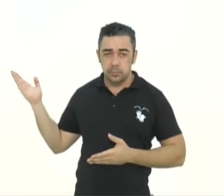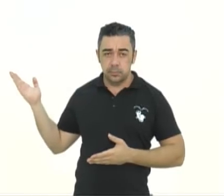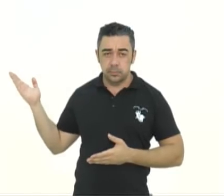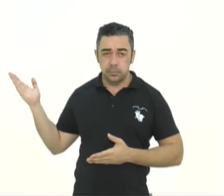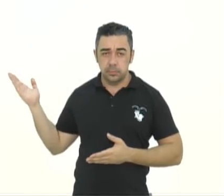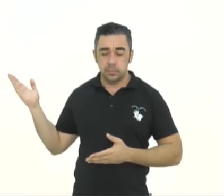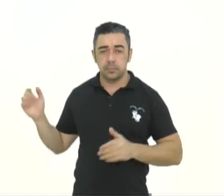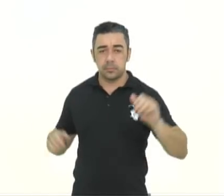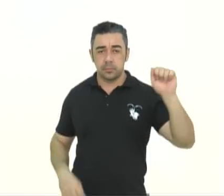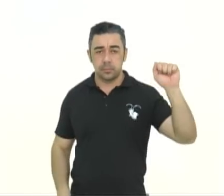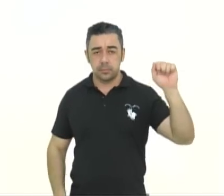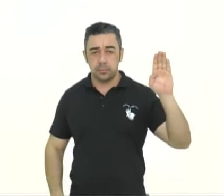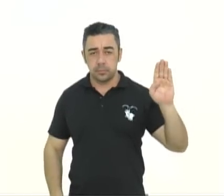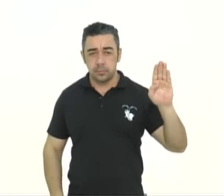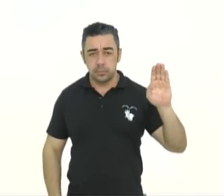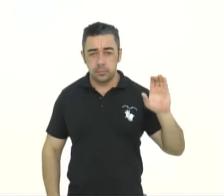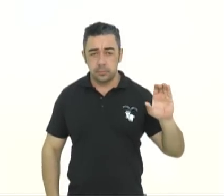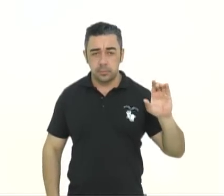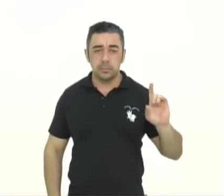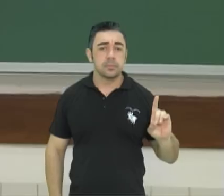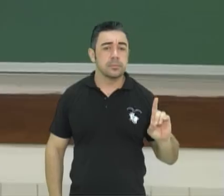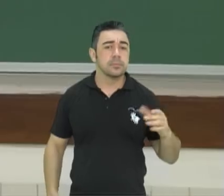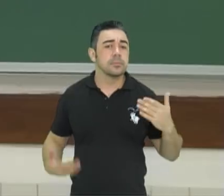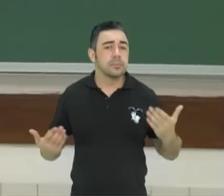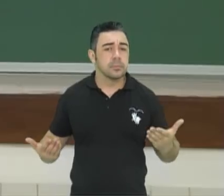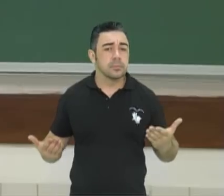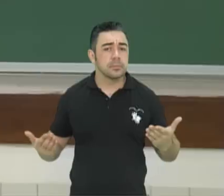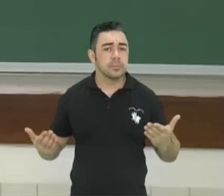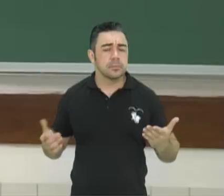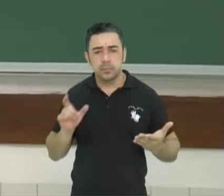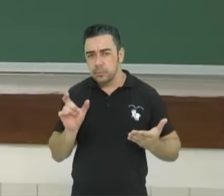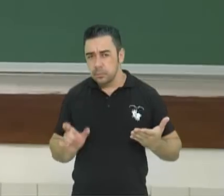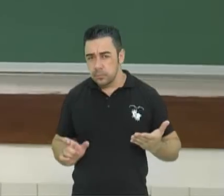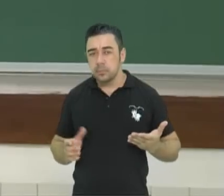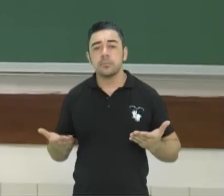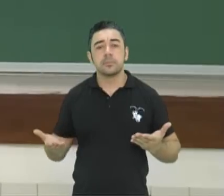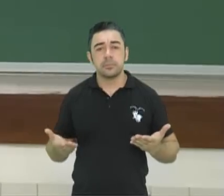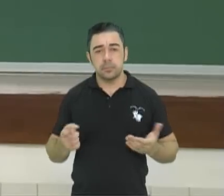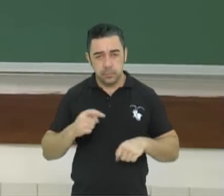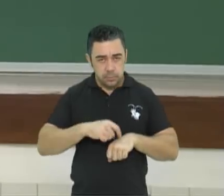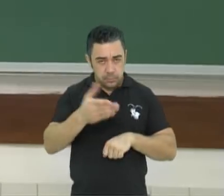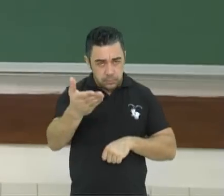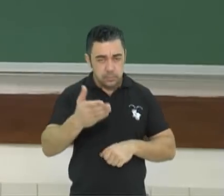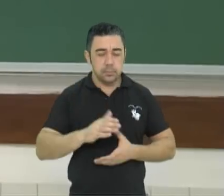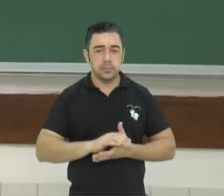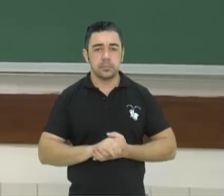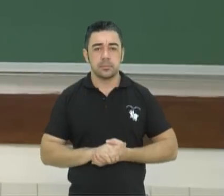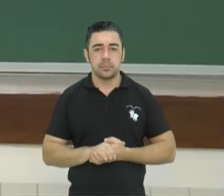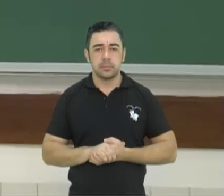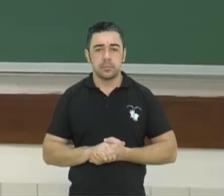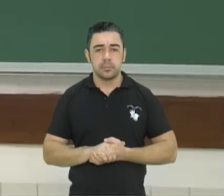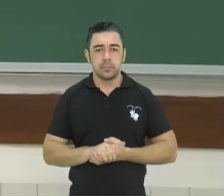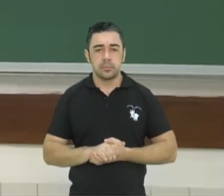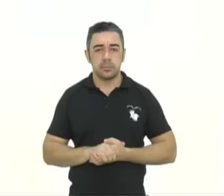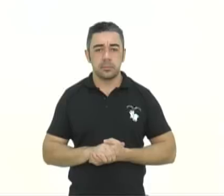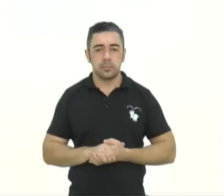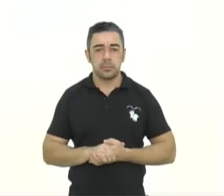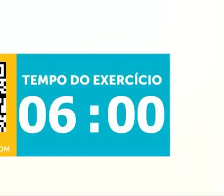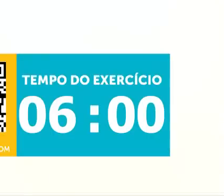sabonete, slide e casa, ou letra D, deletar e quitute. Vou deixar um tempo na tela e no retorno a gente faz a correção. Vamos lá, pessoal?